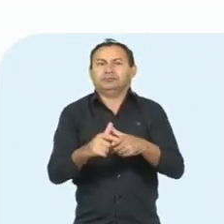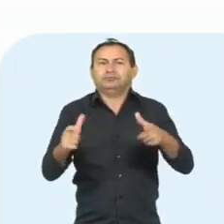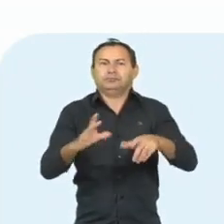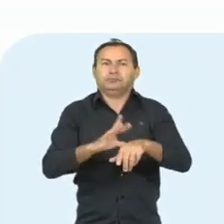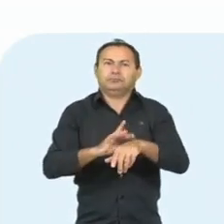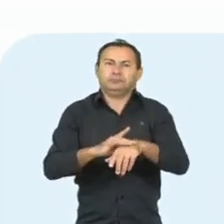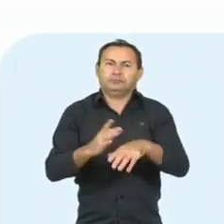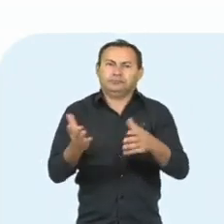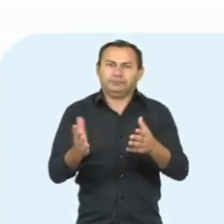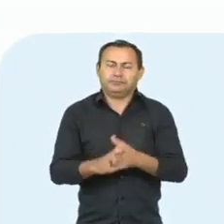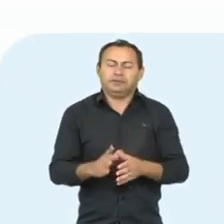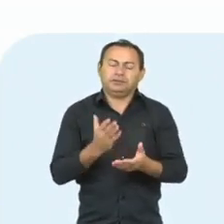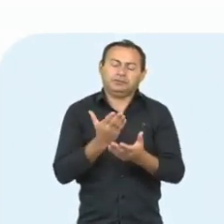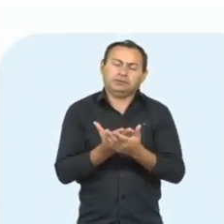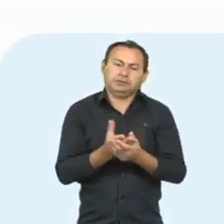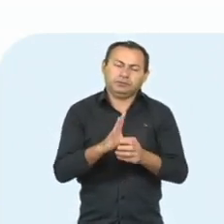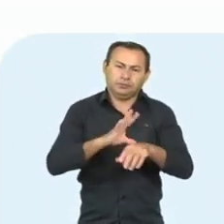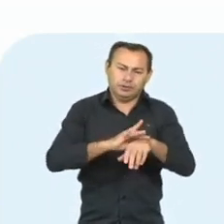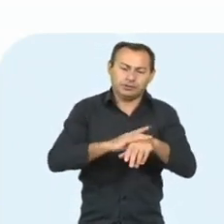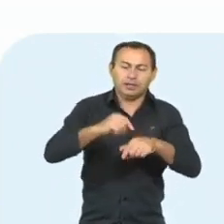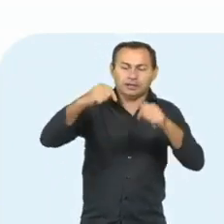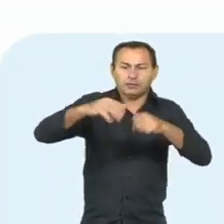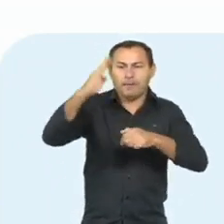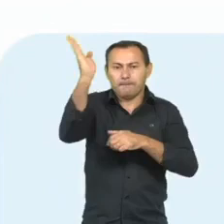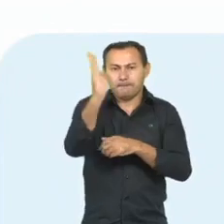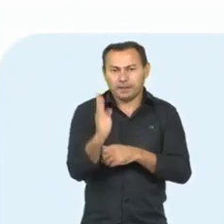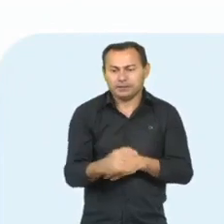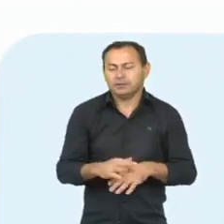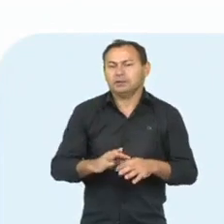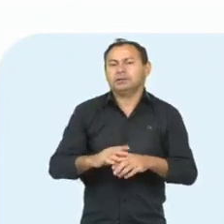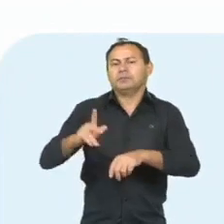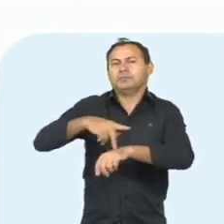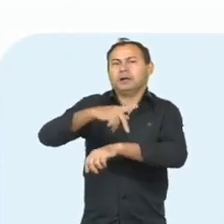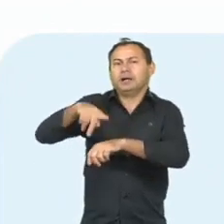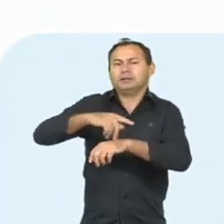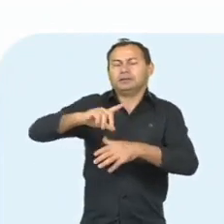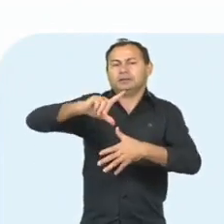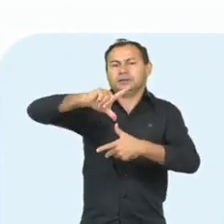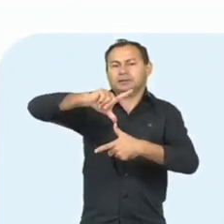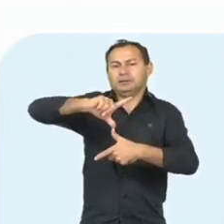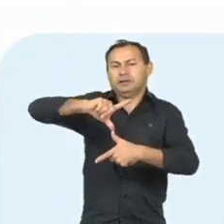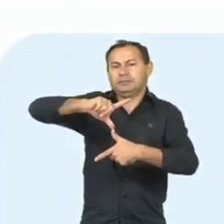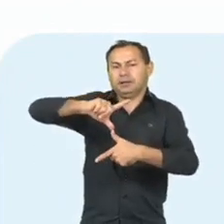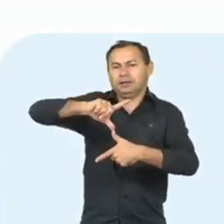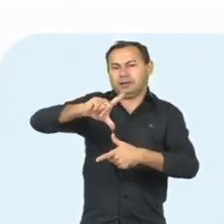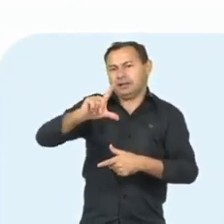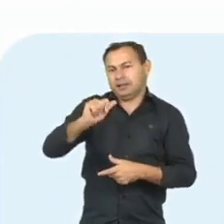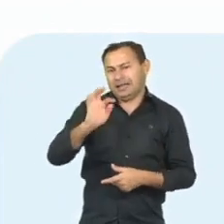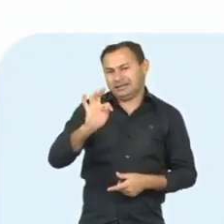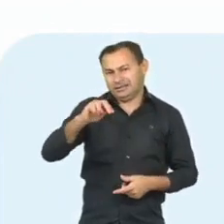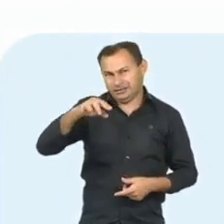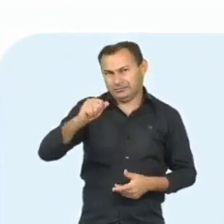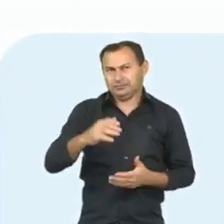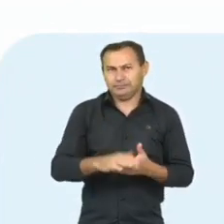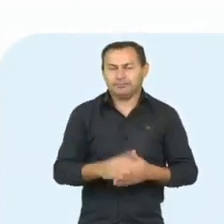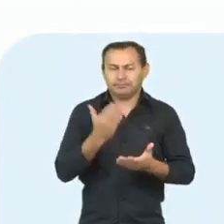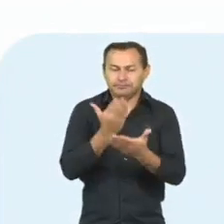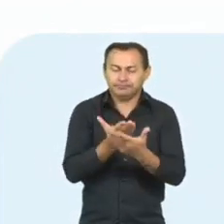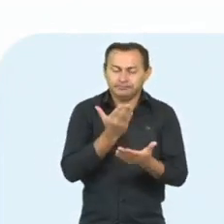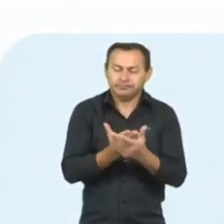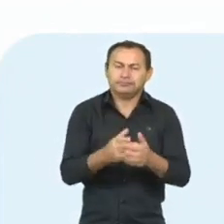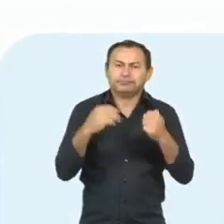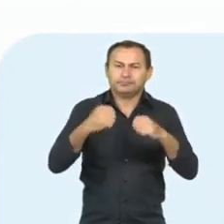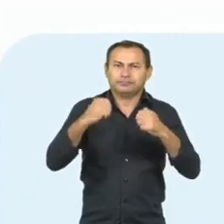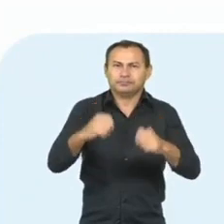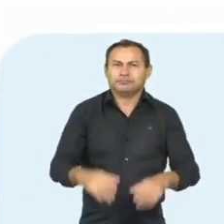polarização epidemiológica, tanto no Brasil como em países da América Latina. Aí os estudos são